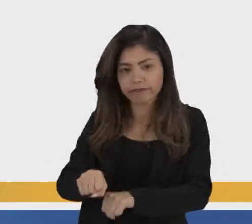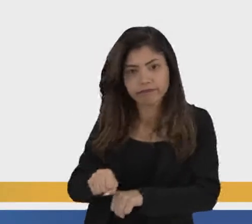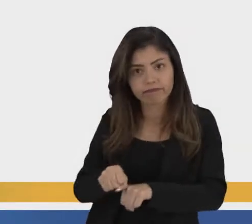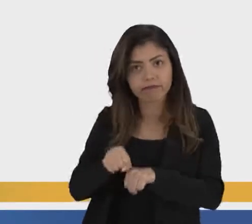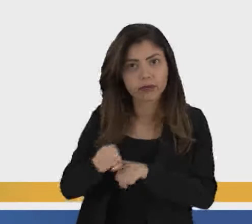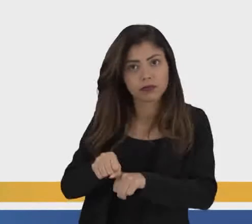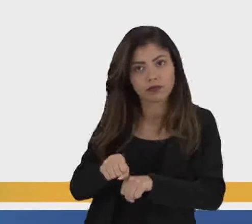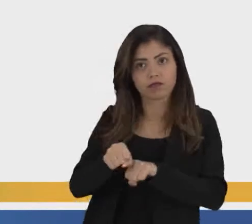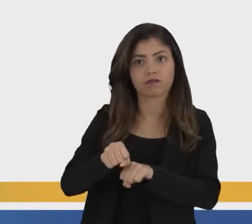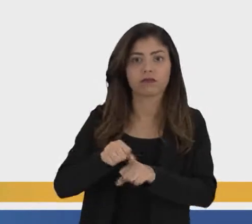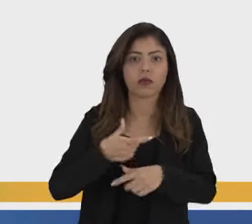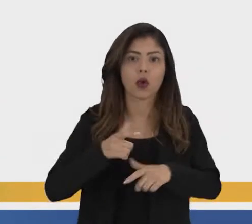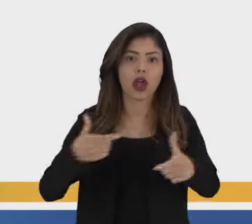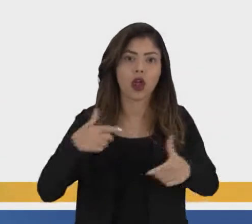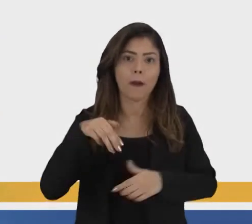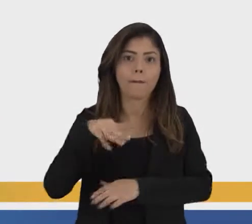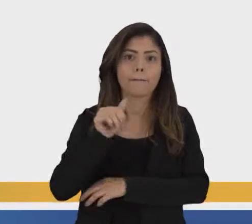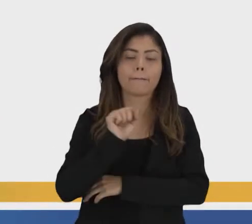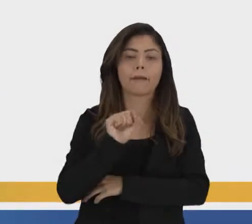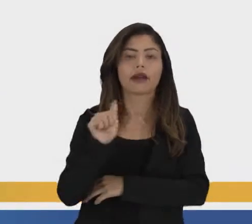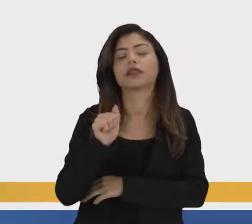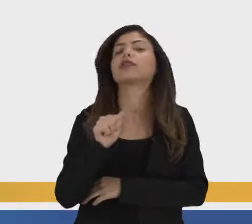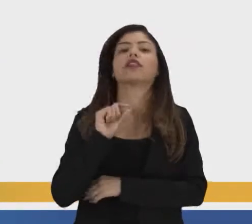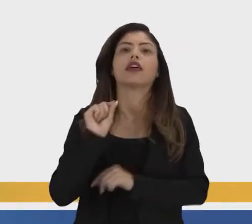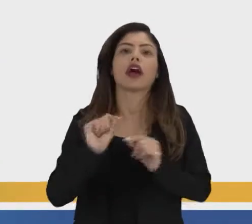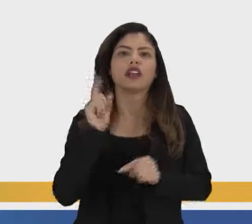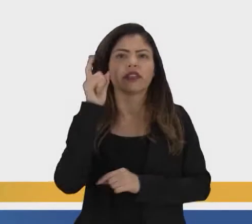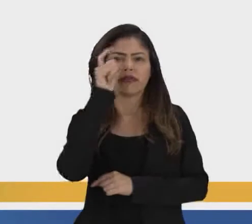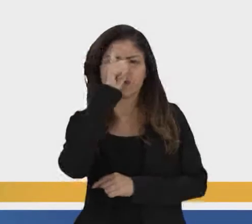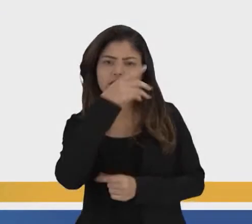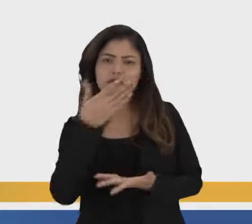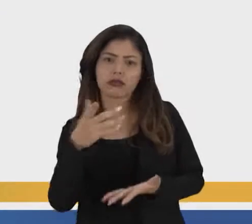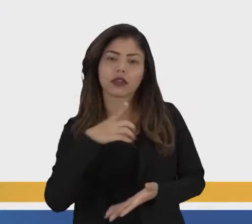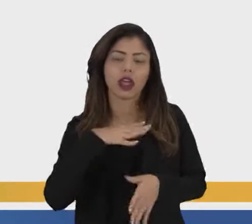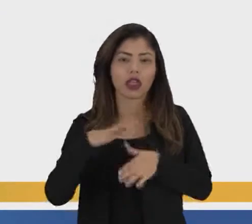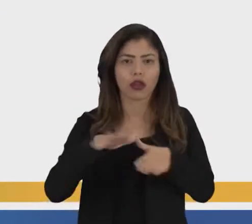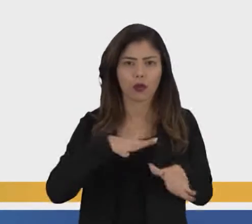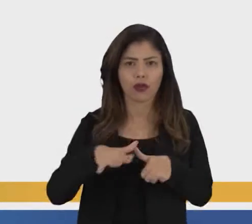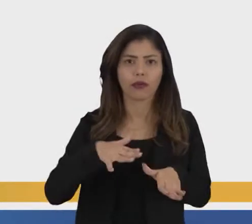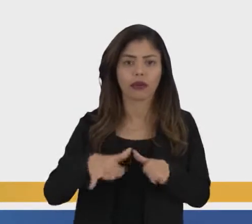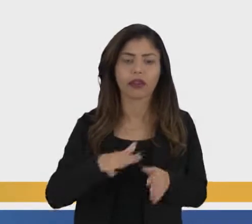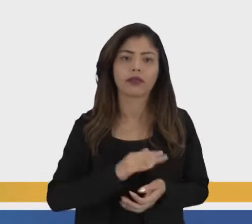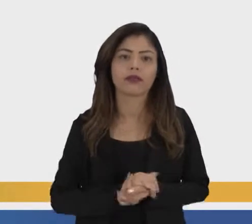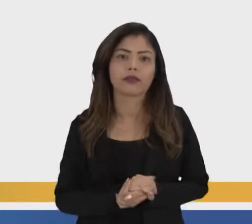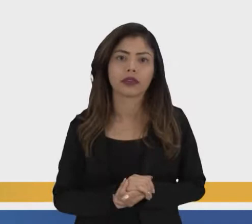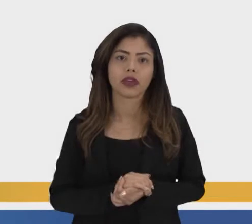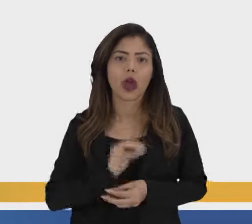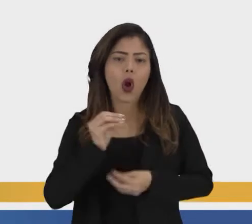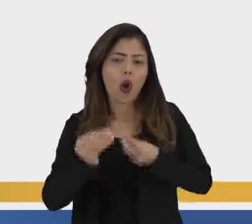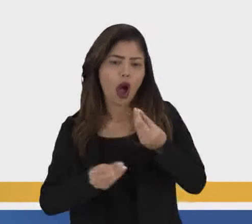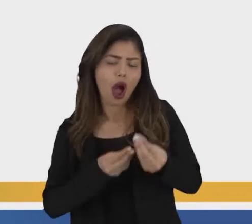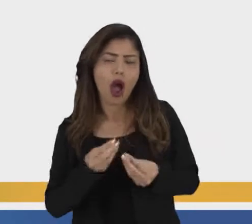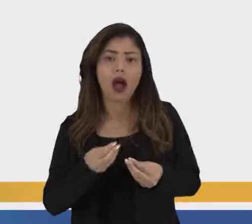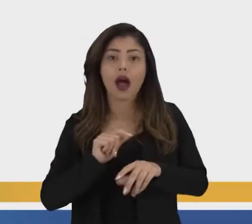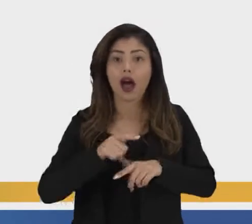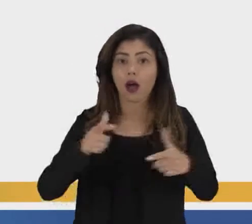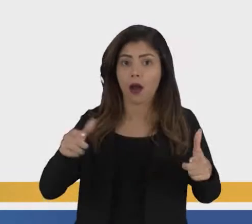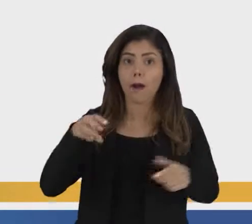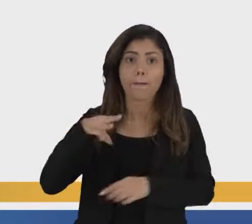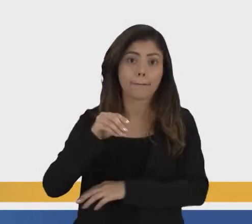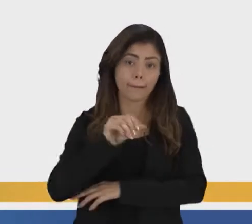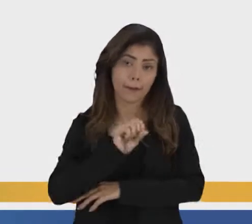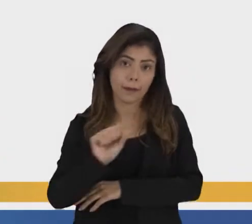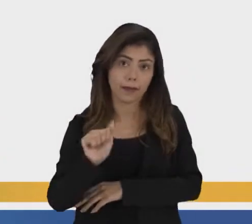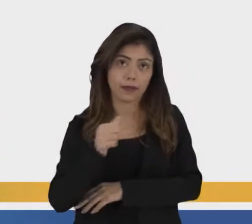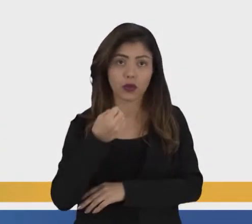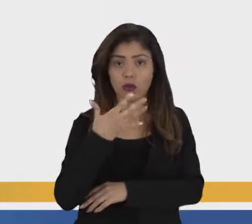né, fazendo o deslocamento de uma grande massa. Aí a gente vê a dificuldade do movimento, né,